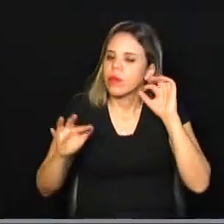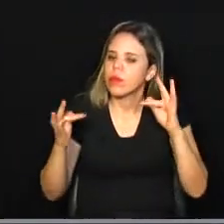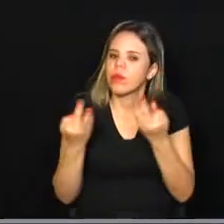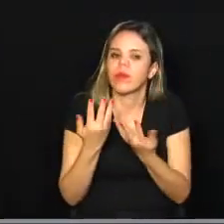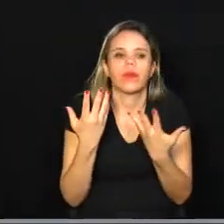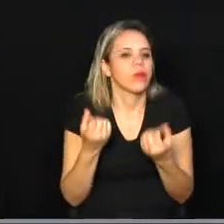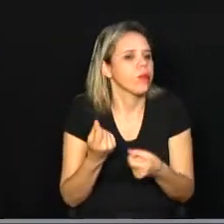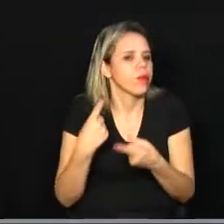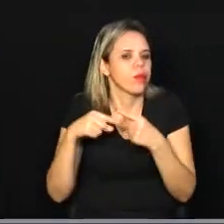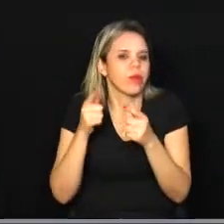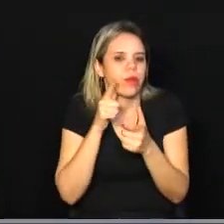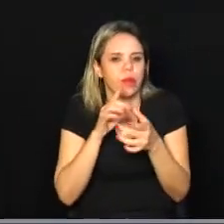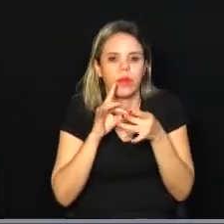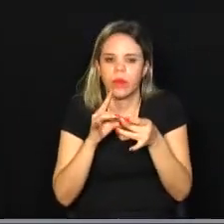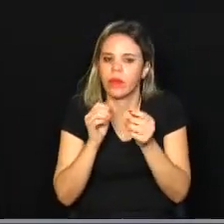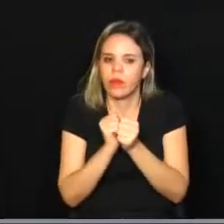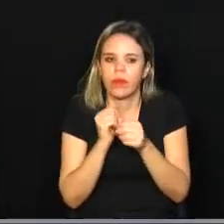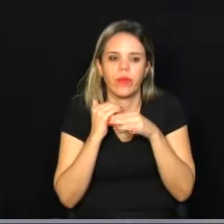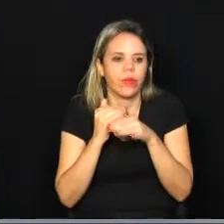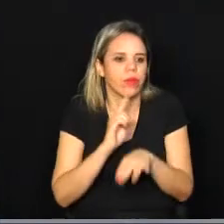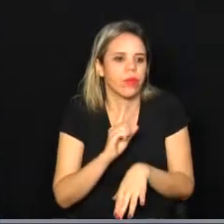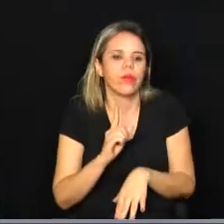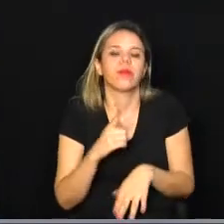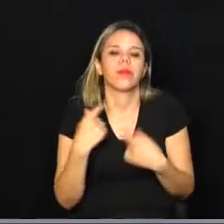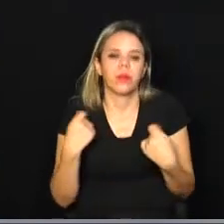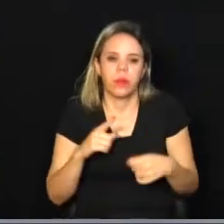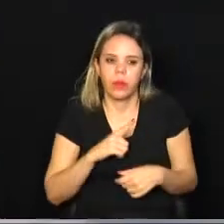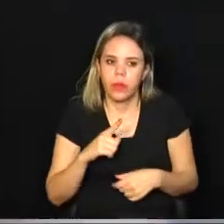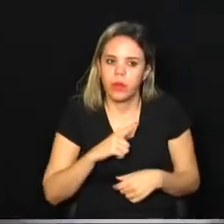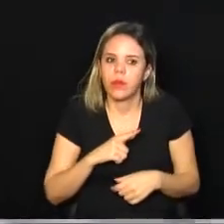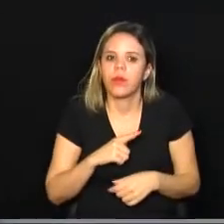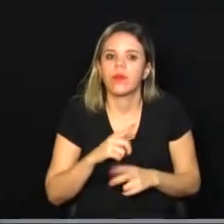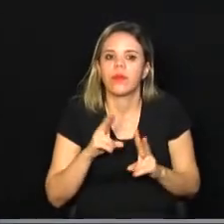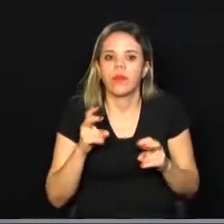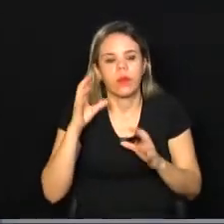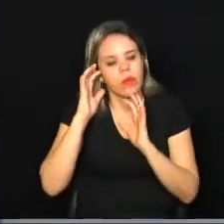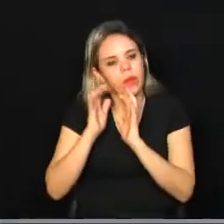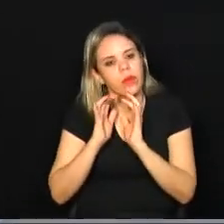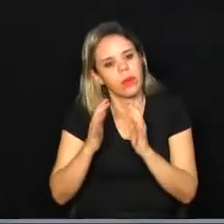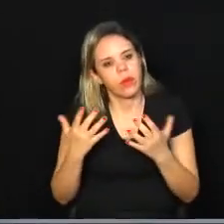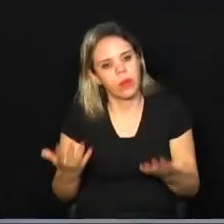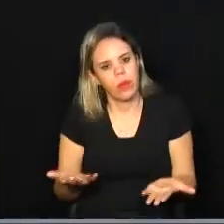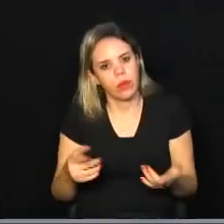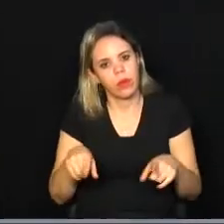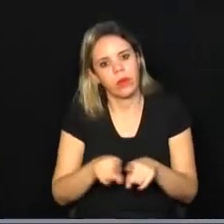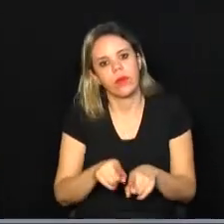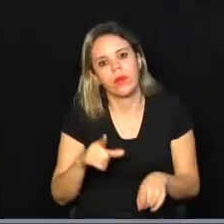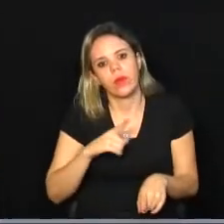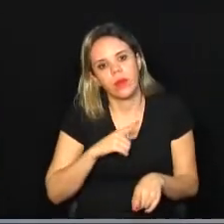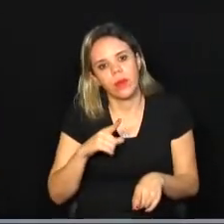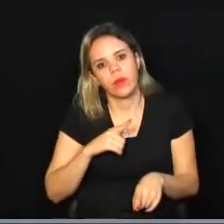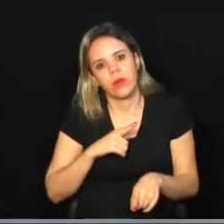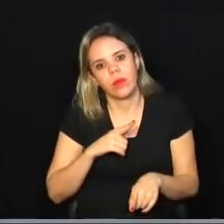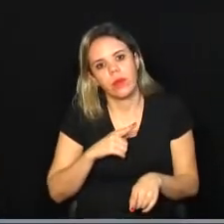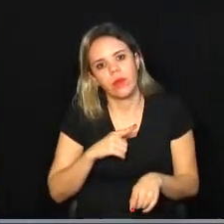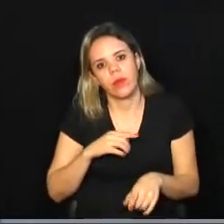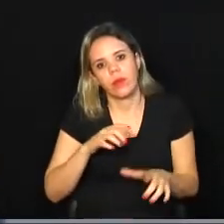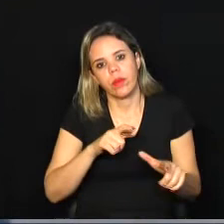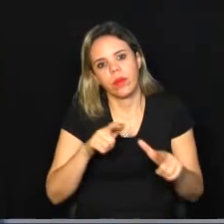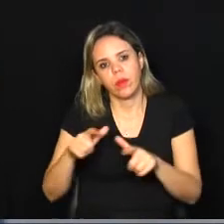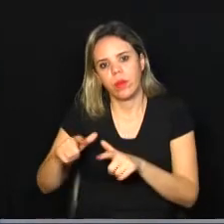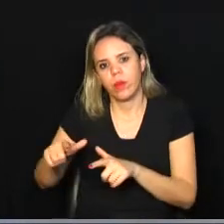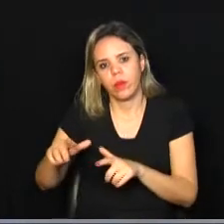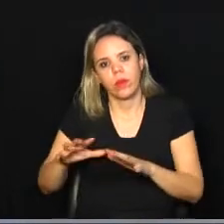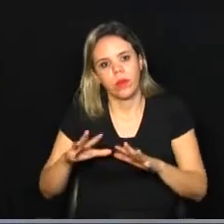for de alta performance. Então, tem a questão do cérebro e tem a questão do ambiente.